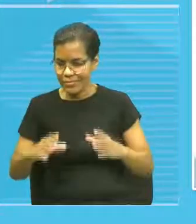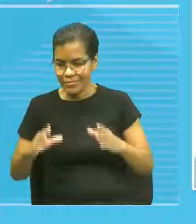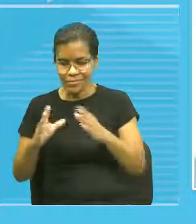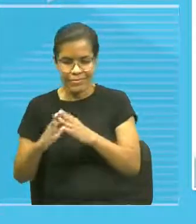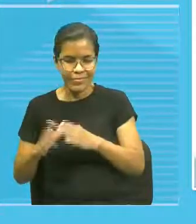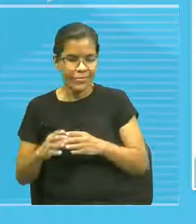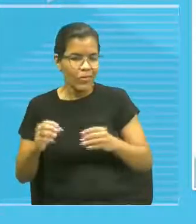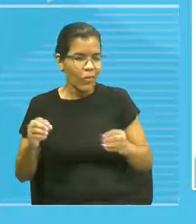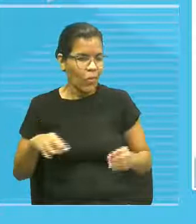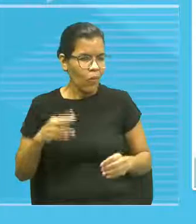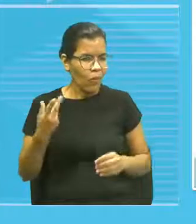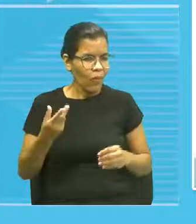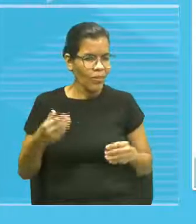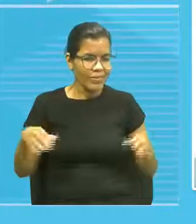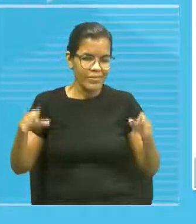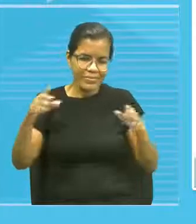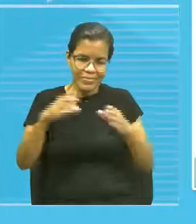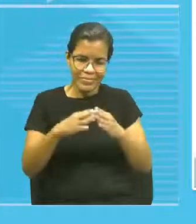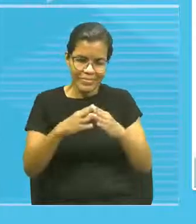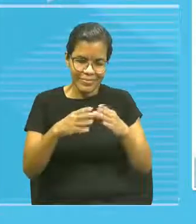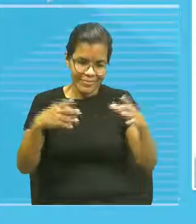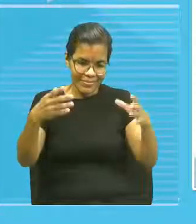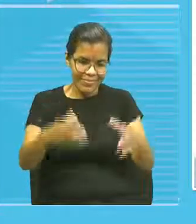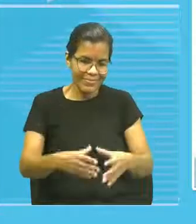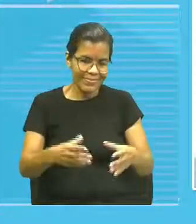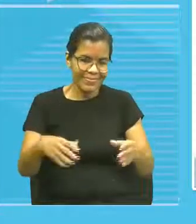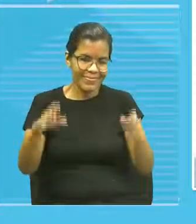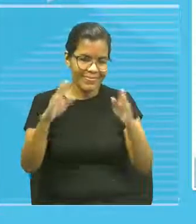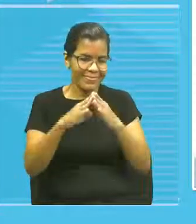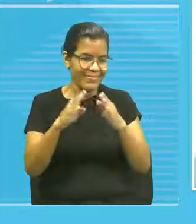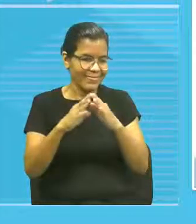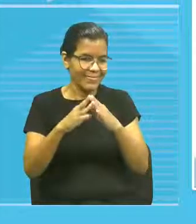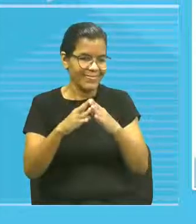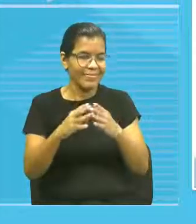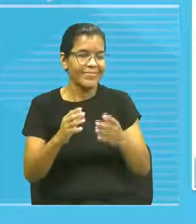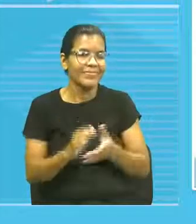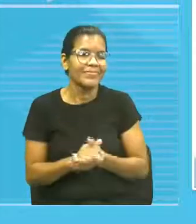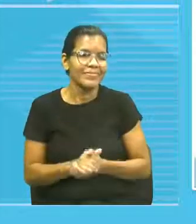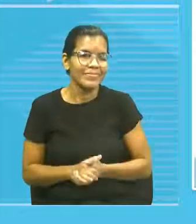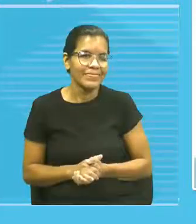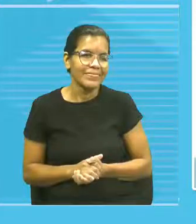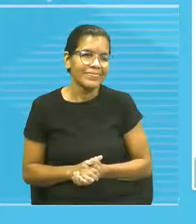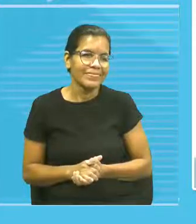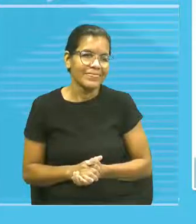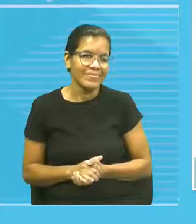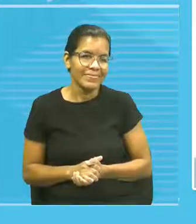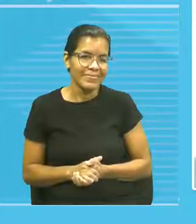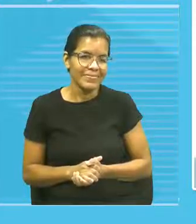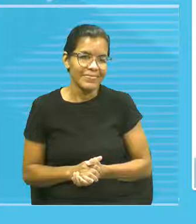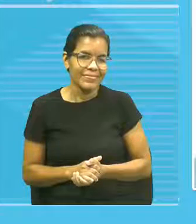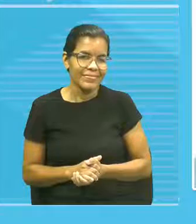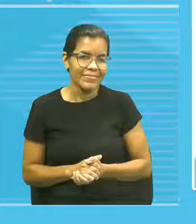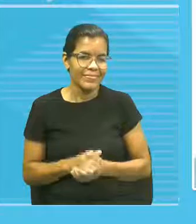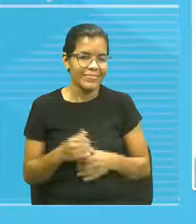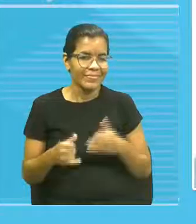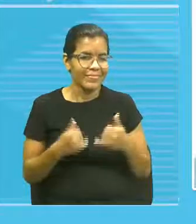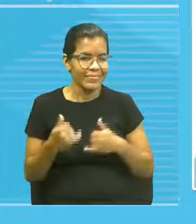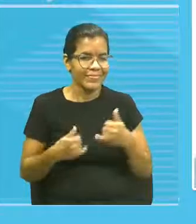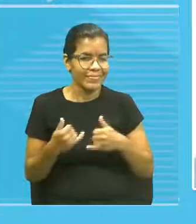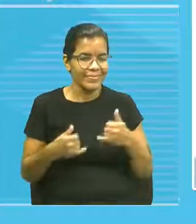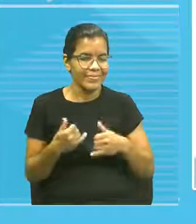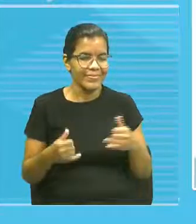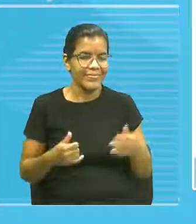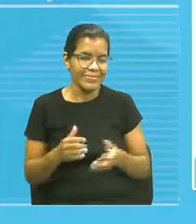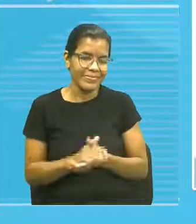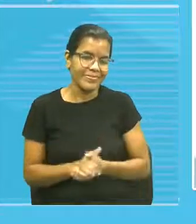brasa. Né? Cada um nas suas casas. Gente, eu sou antiga. Brincar de brasa, cada um nas